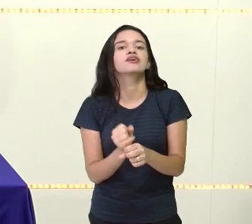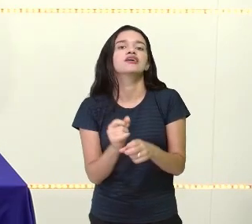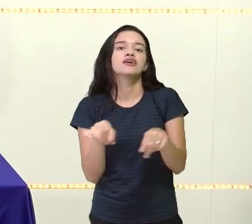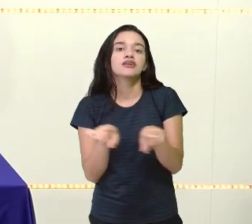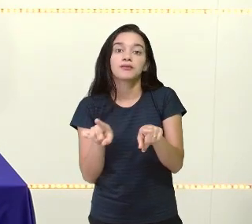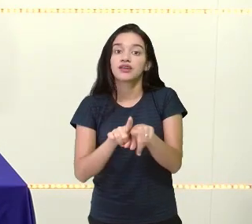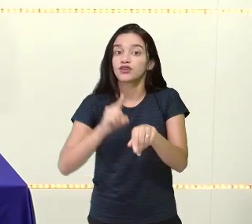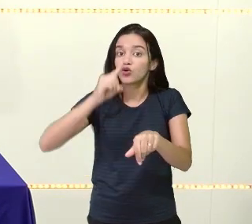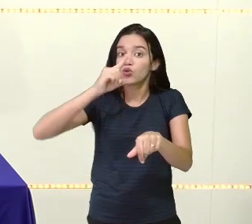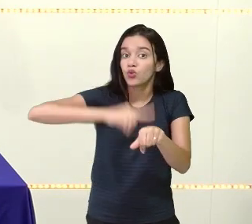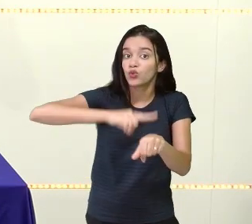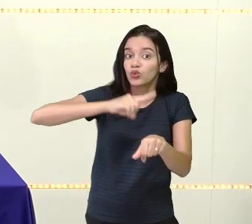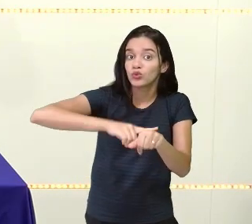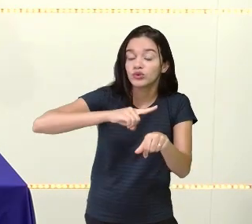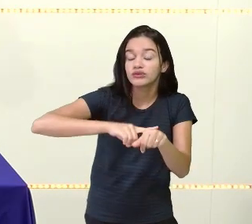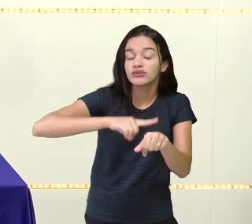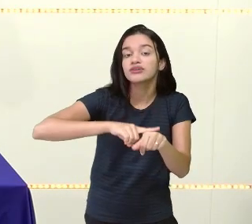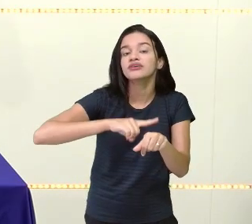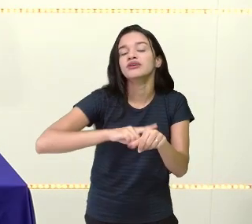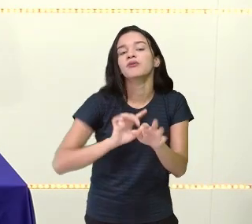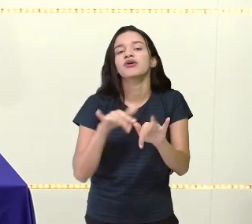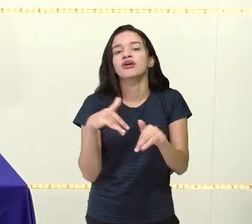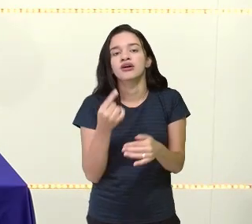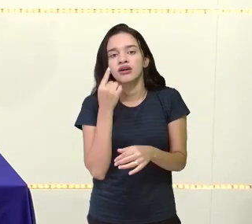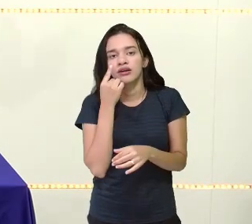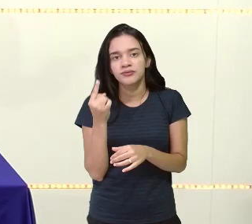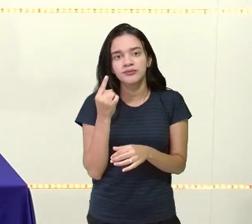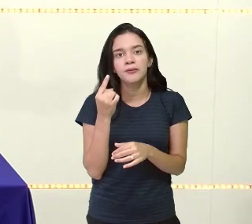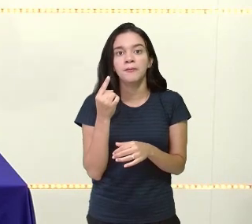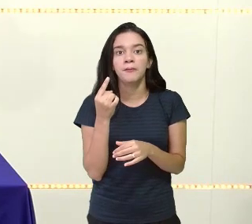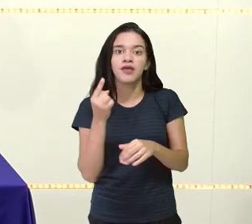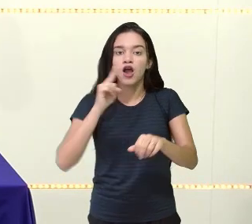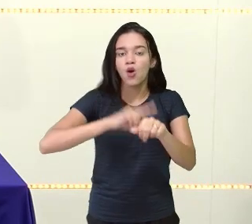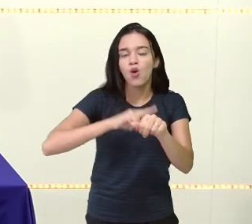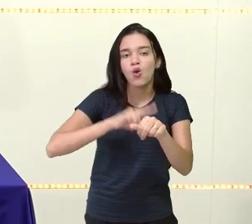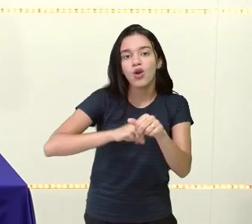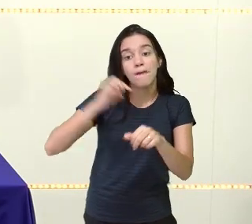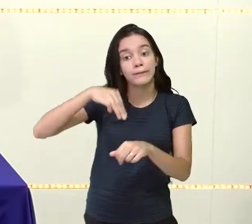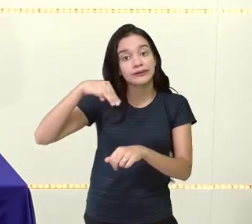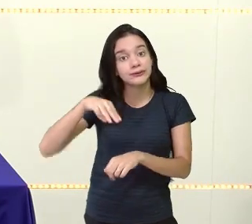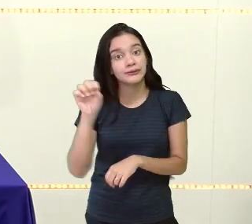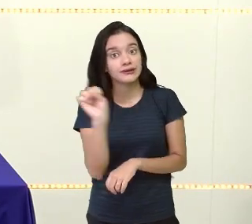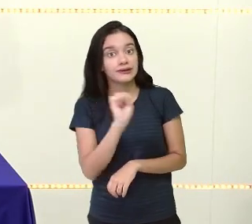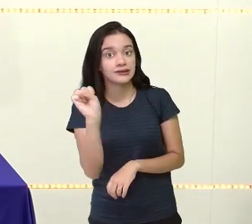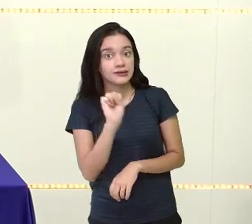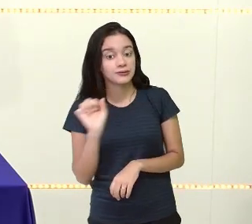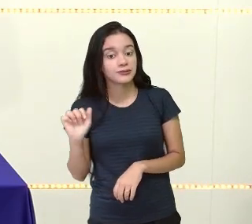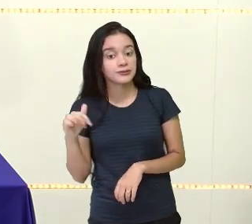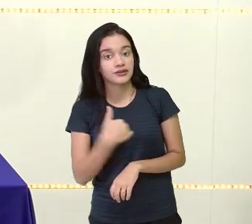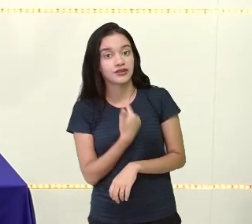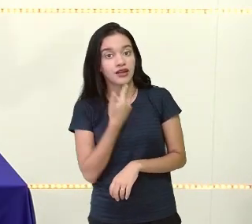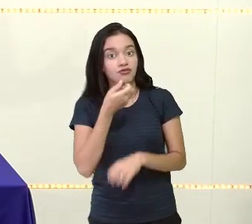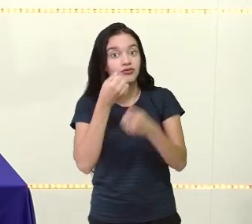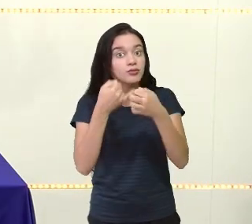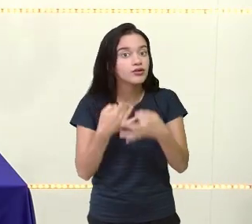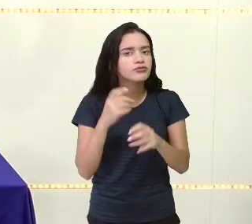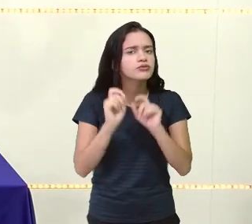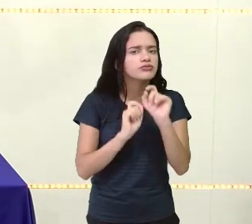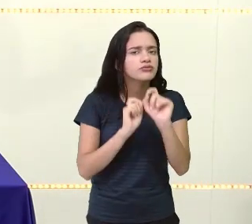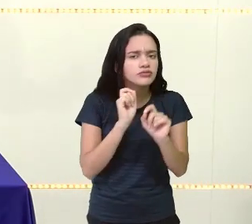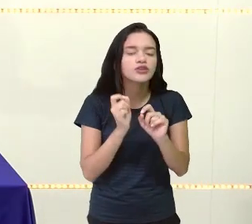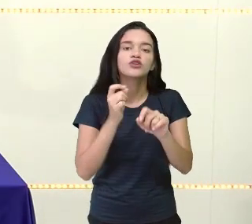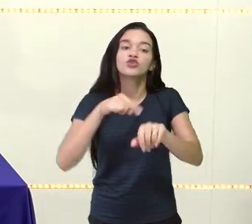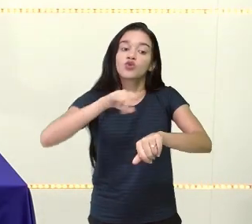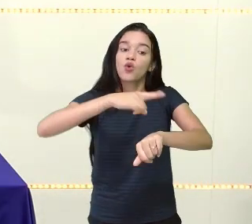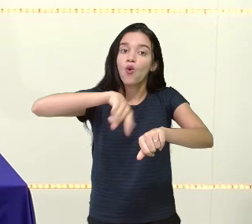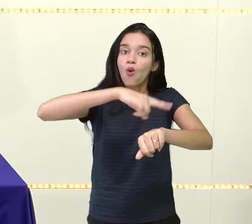o tempo, né? Contando aí a unidade de grandeza horas, minutos e segundos, a gente está falando de hora, né? A gente está